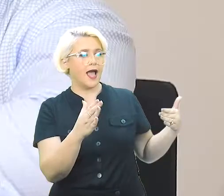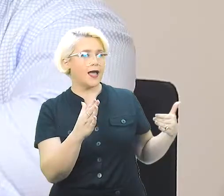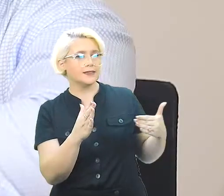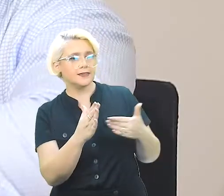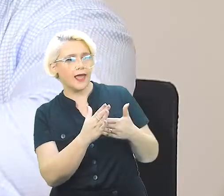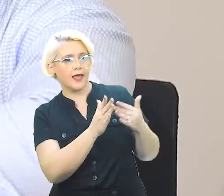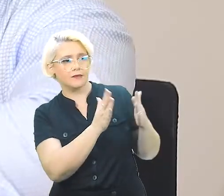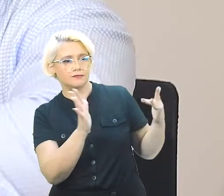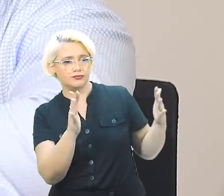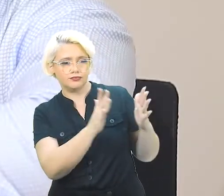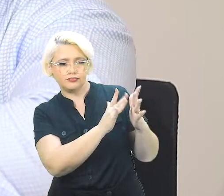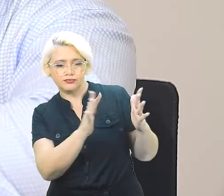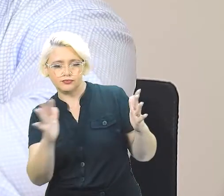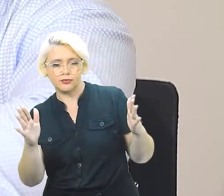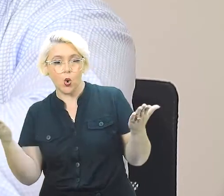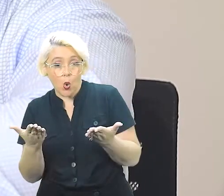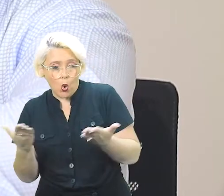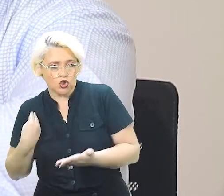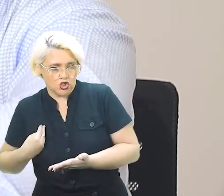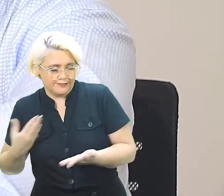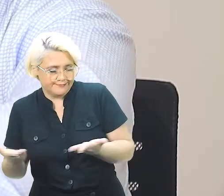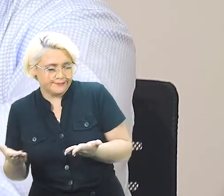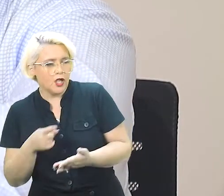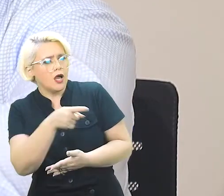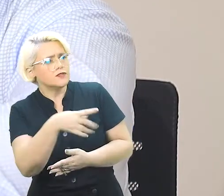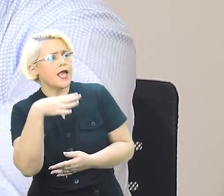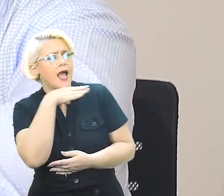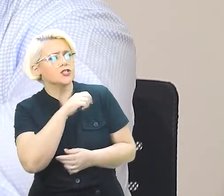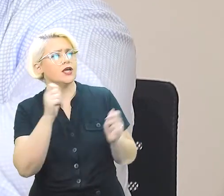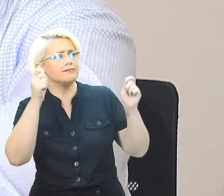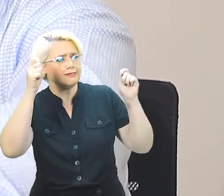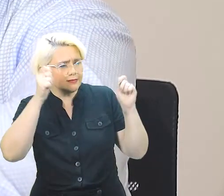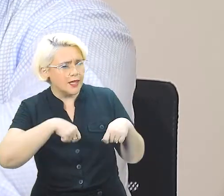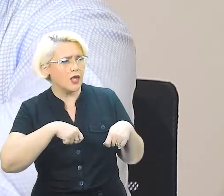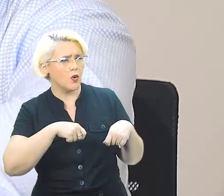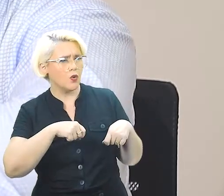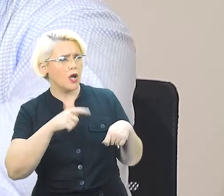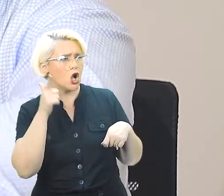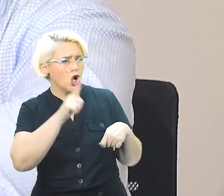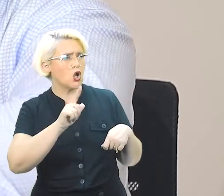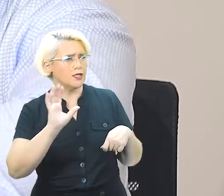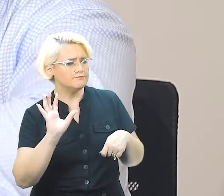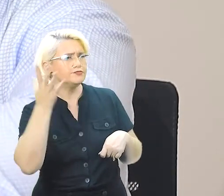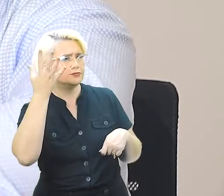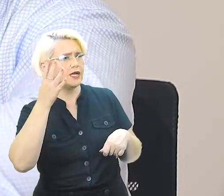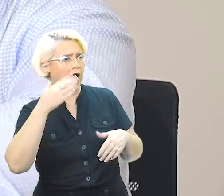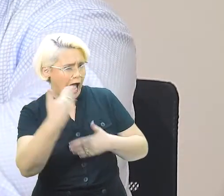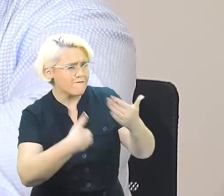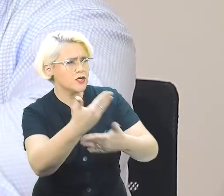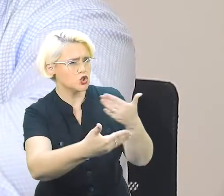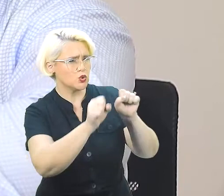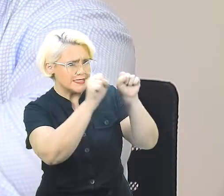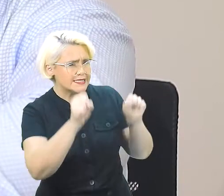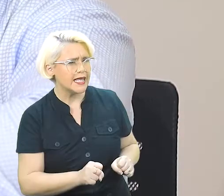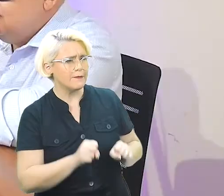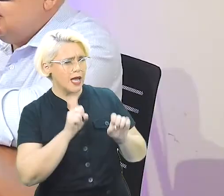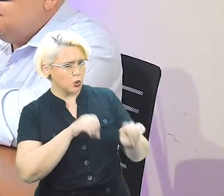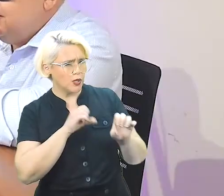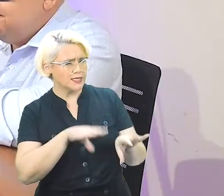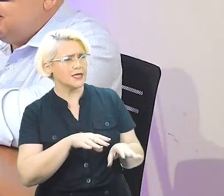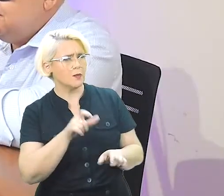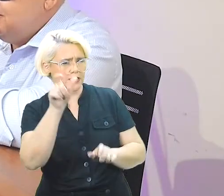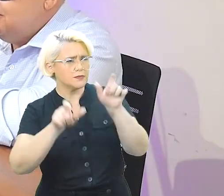1996 para cá, a senhora considera ter havido avanços no sistema e na